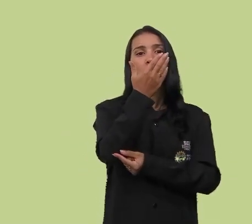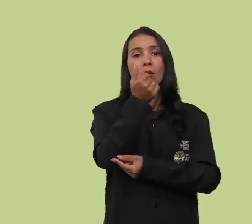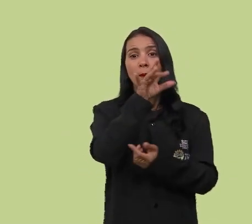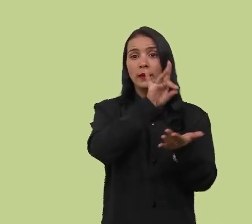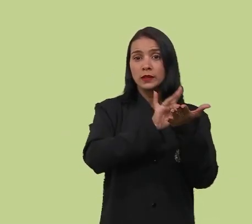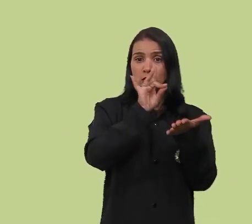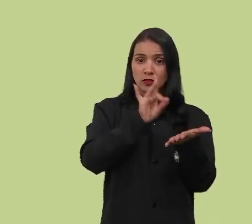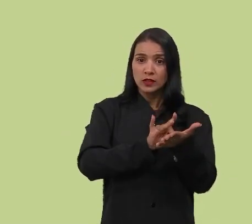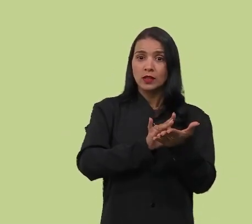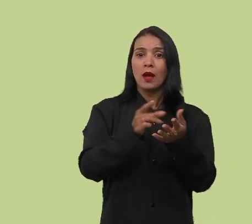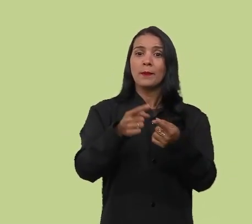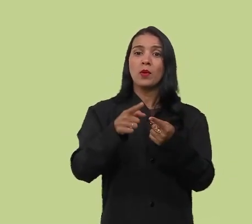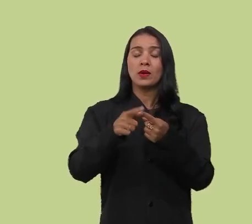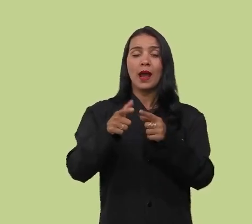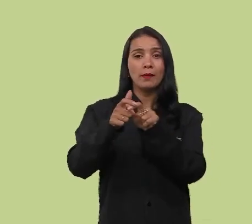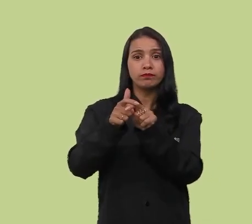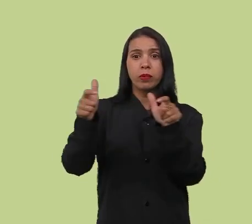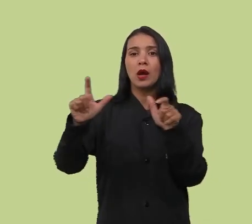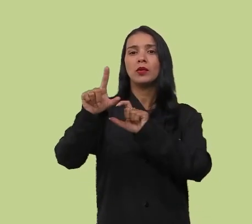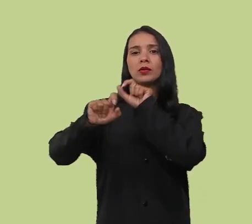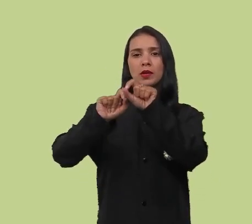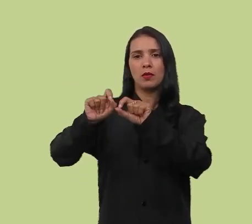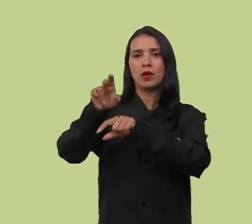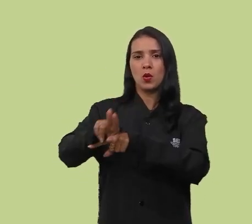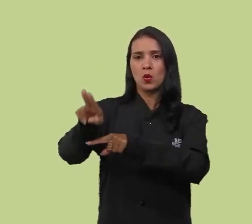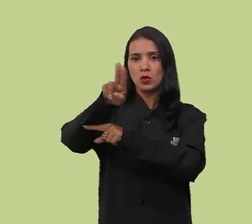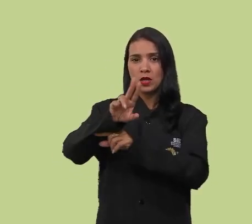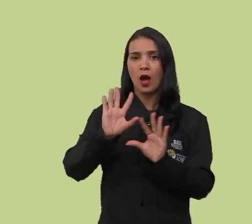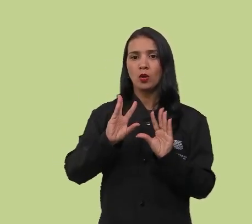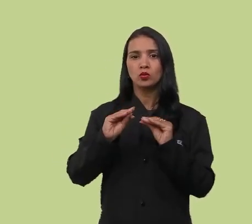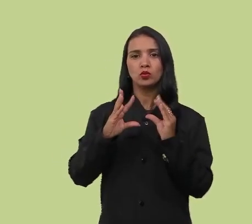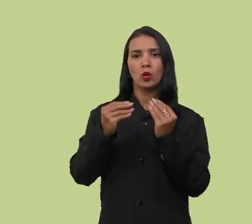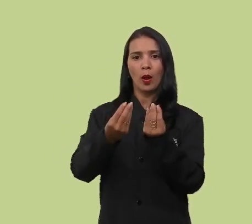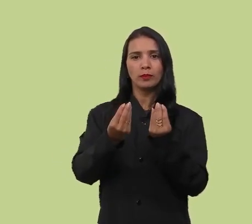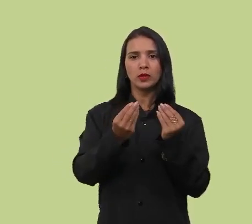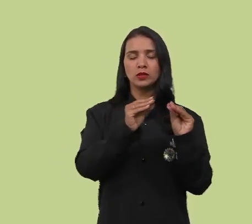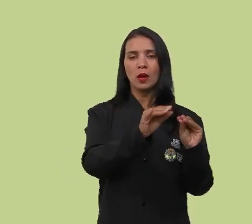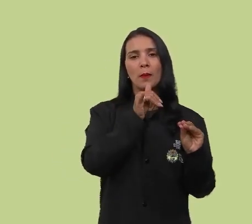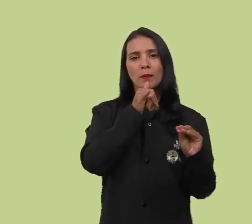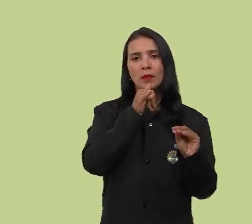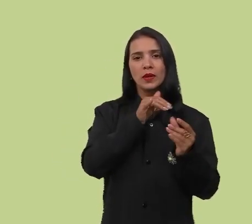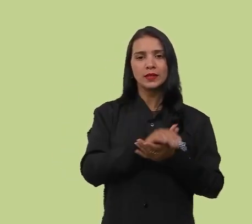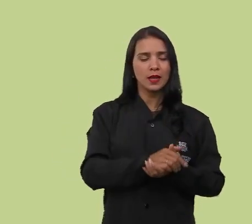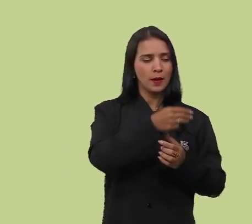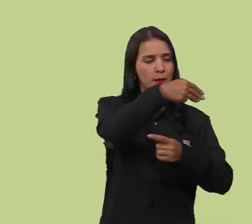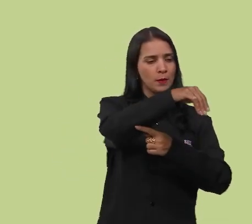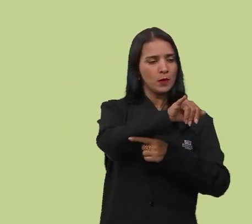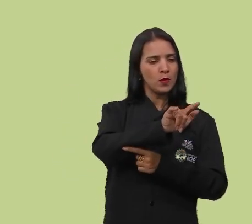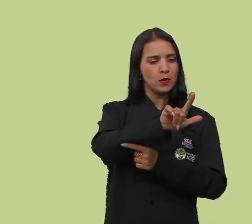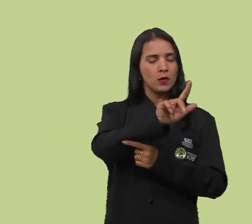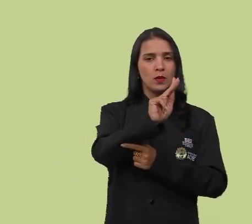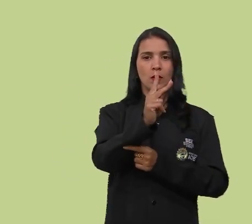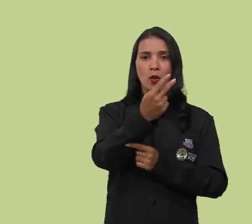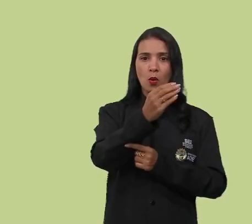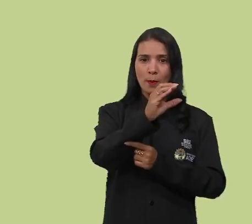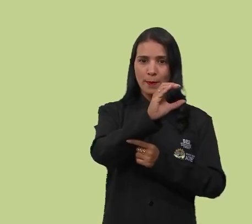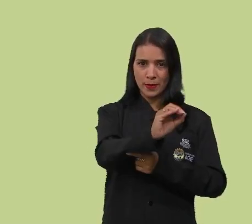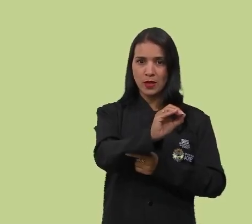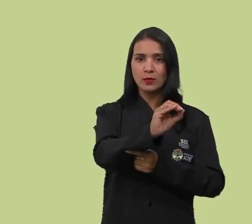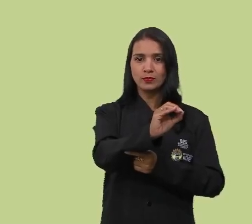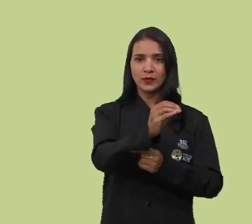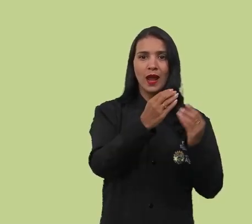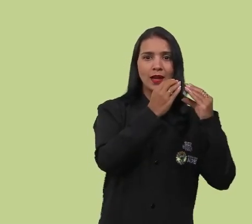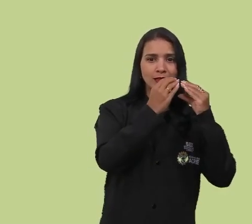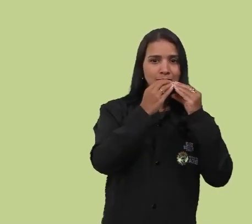exemplo, que nem a gente viu lá no exemplo anterior, o milho em conserva ainda tem milho. Mas o salgadinho de milho, gente, vocês conseguem ver o milho? Não, a